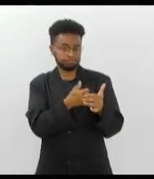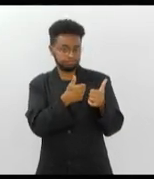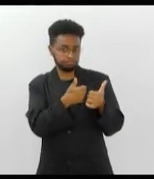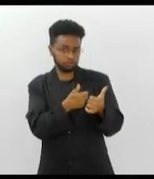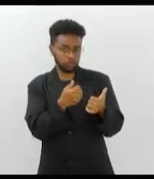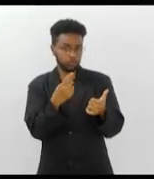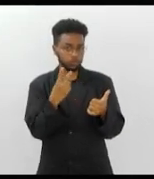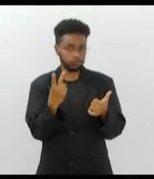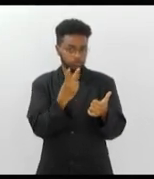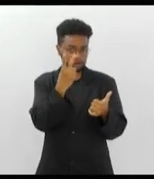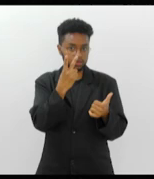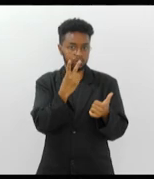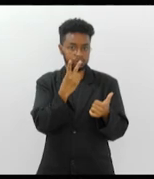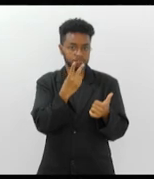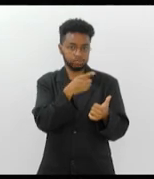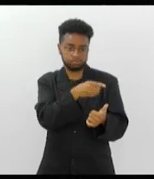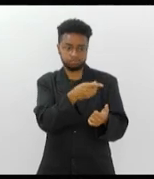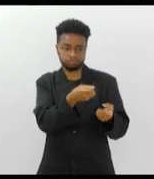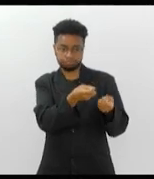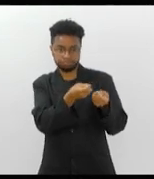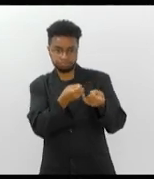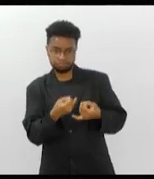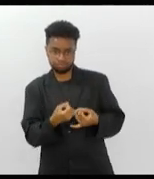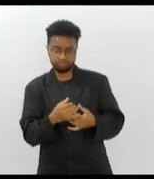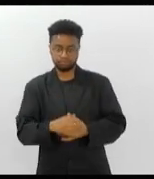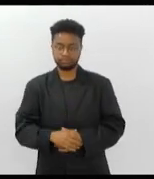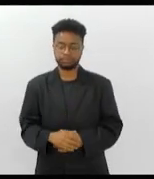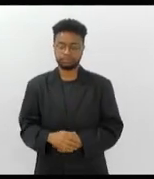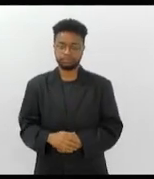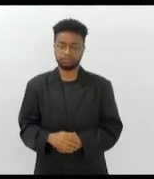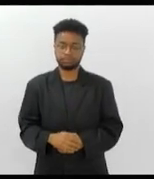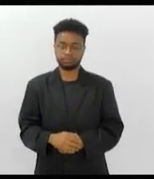valor estipulado pelo DETRAN.